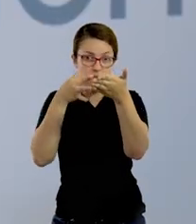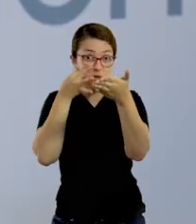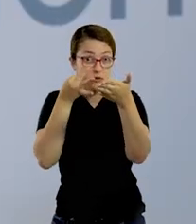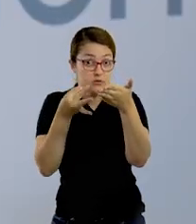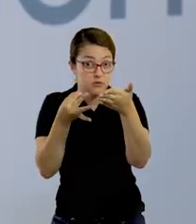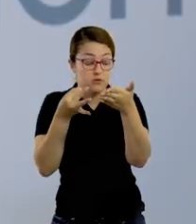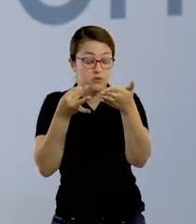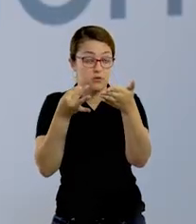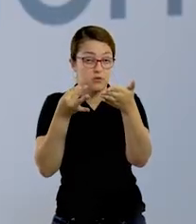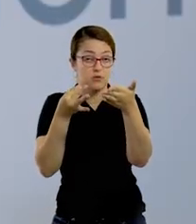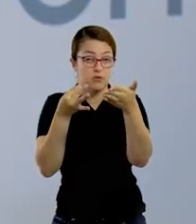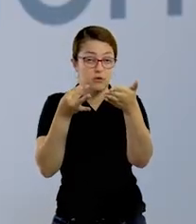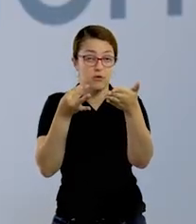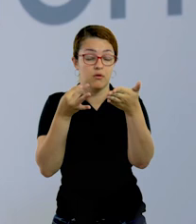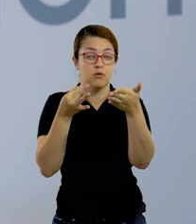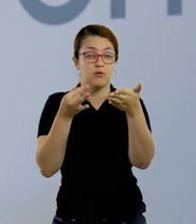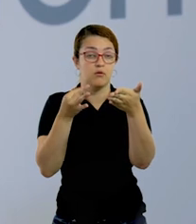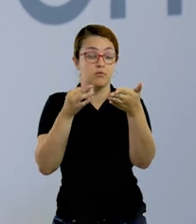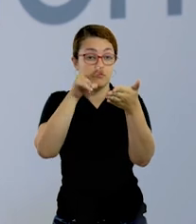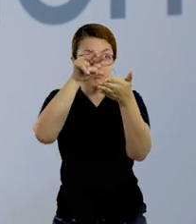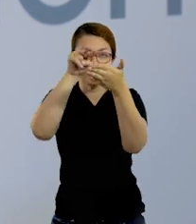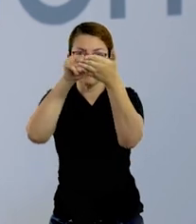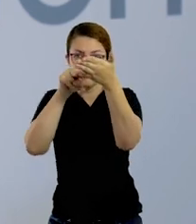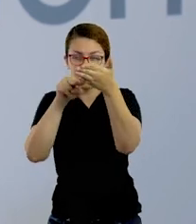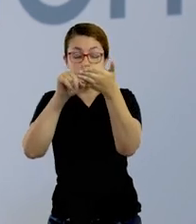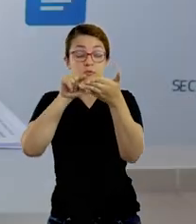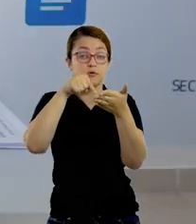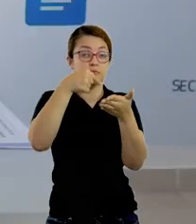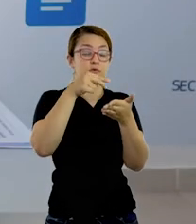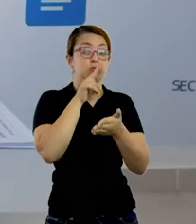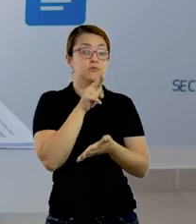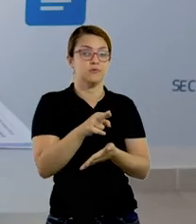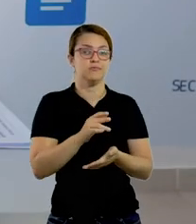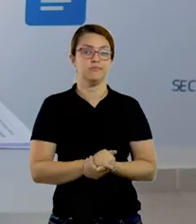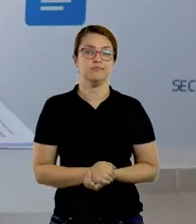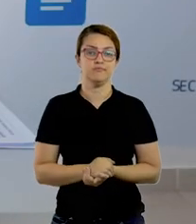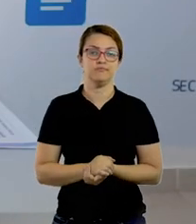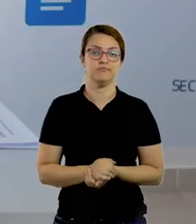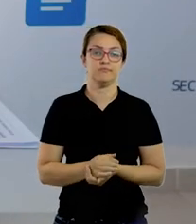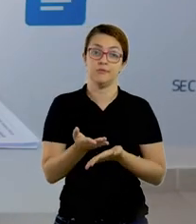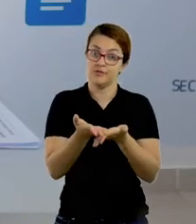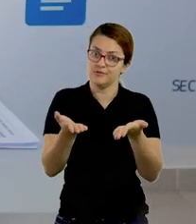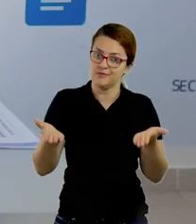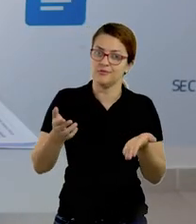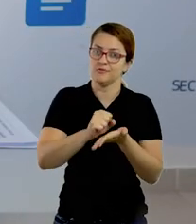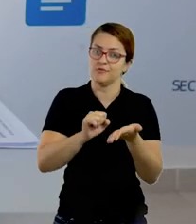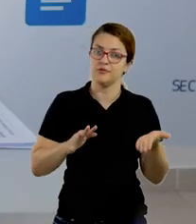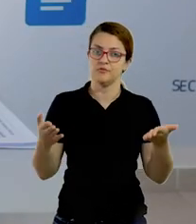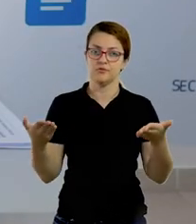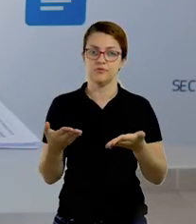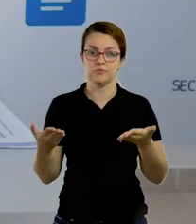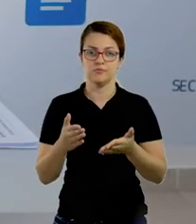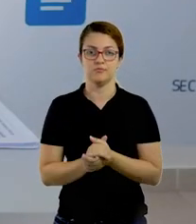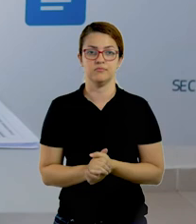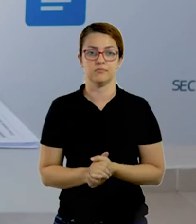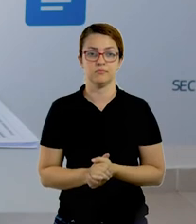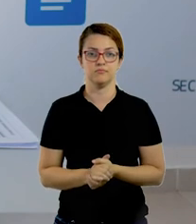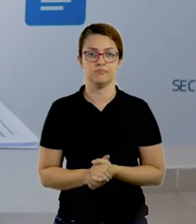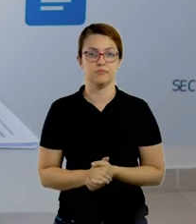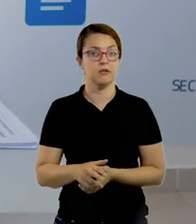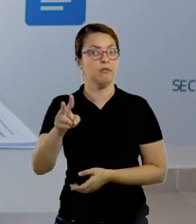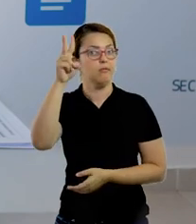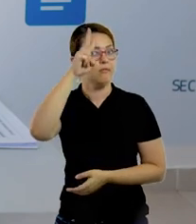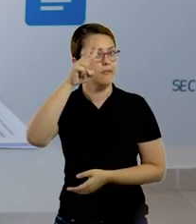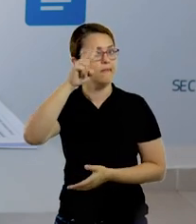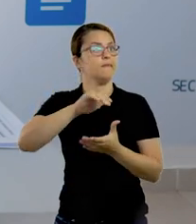bastante atenção na leitura do texto para vocês poderem responder. E é isso, pessoal. Essas são as atividades de hoje.